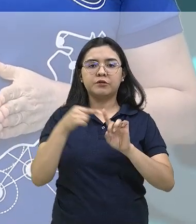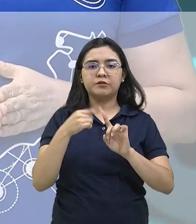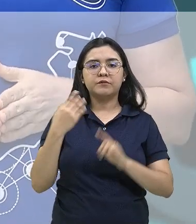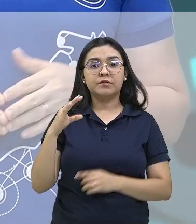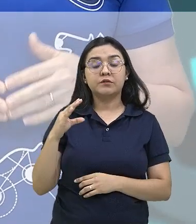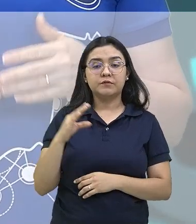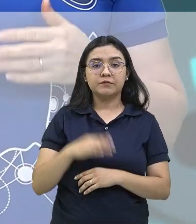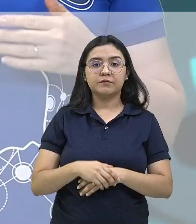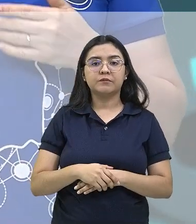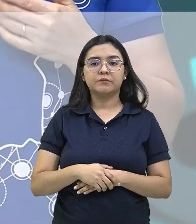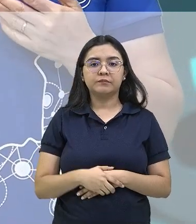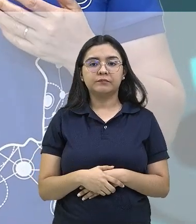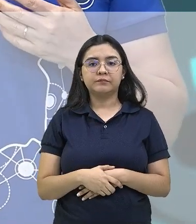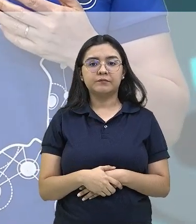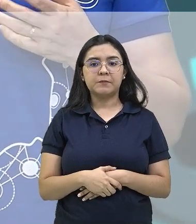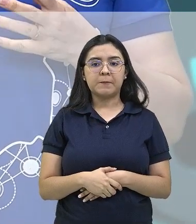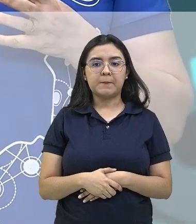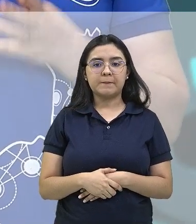ou seja,